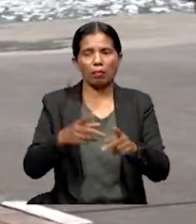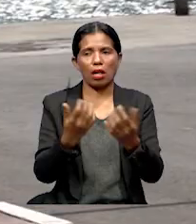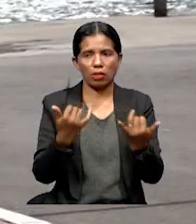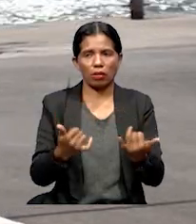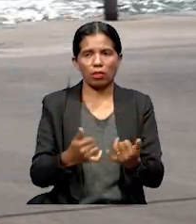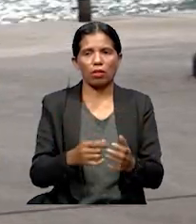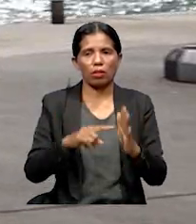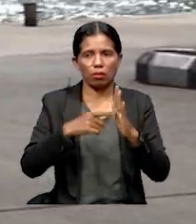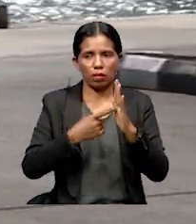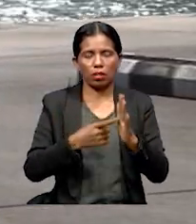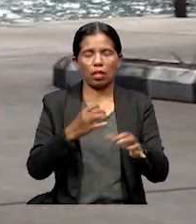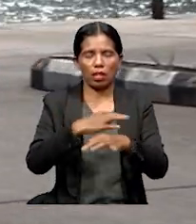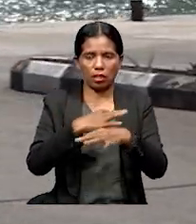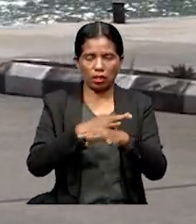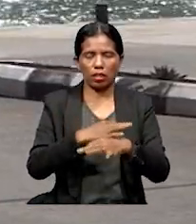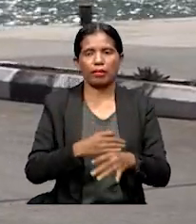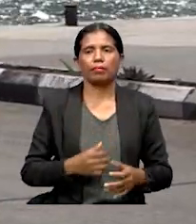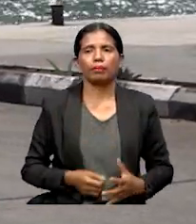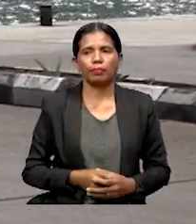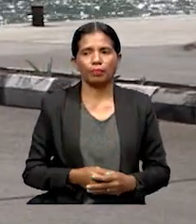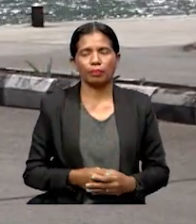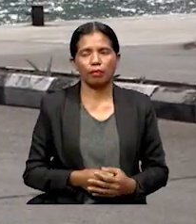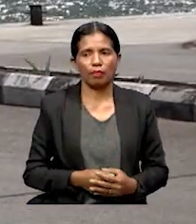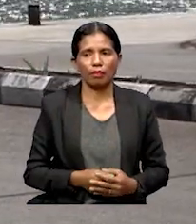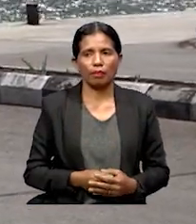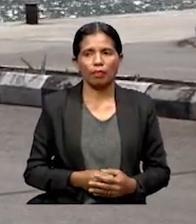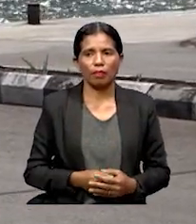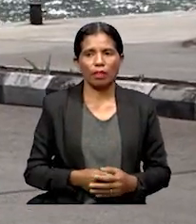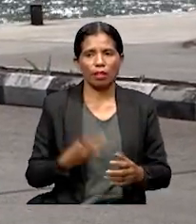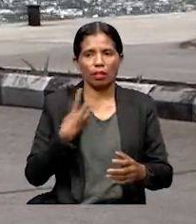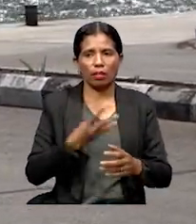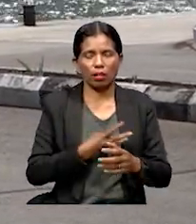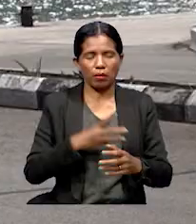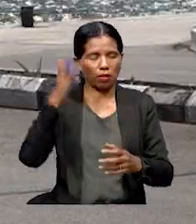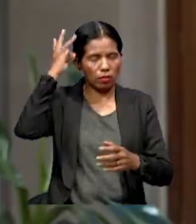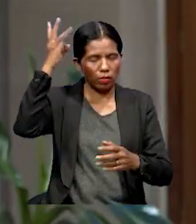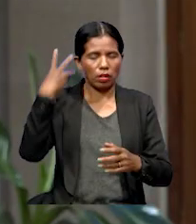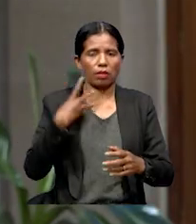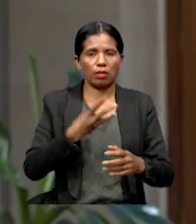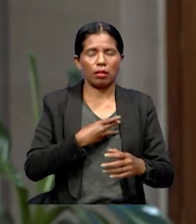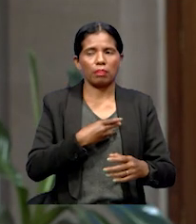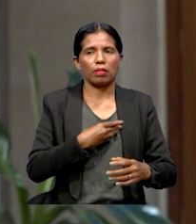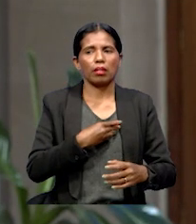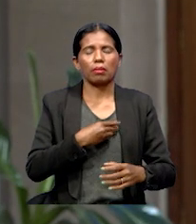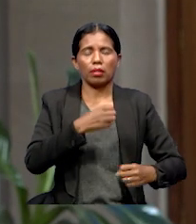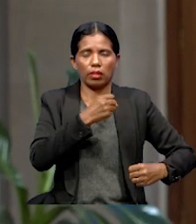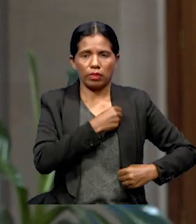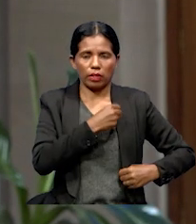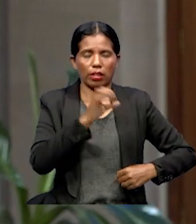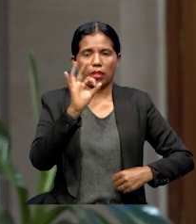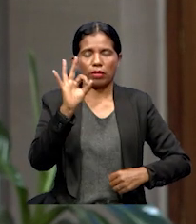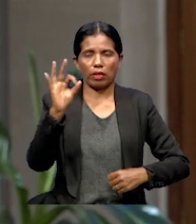durante a rua na construção. Não é a preocupação Forças Armadas, não é? A preocupação Forças Armadas não é